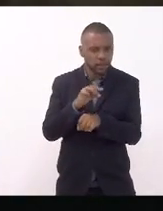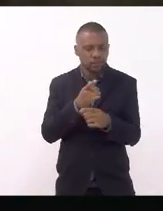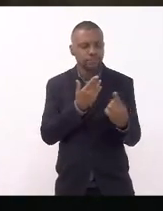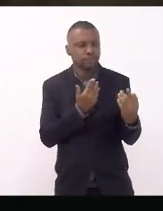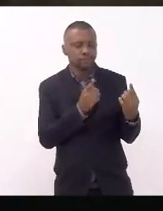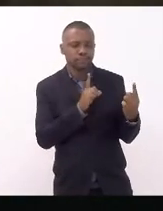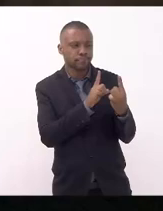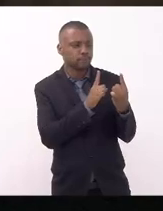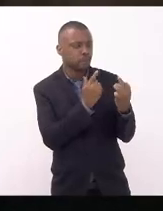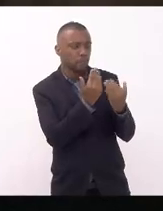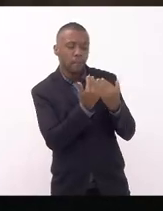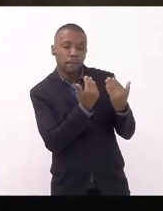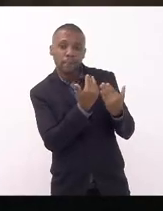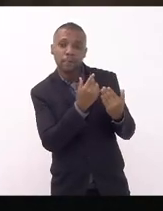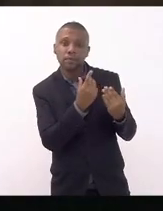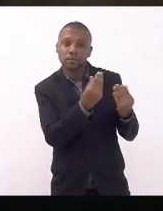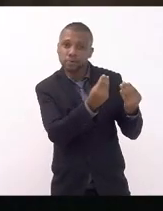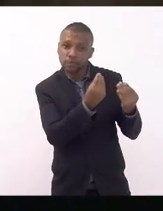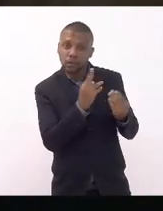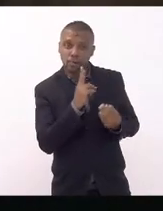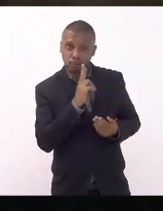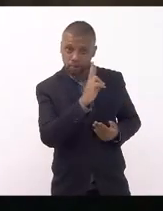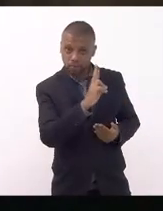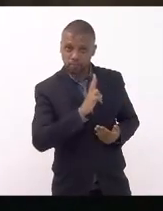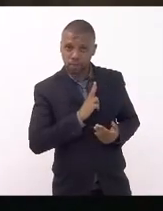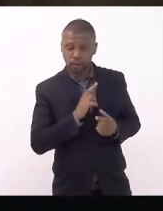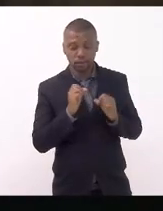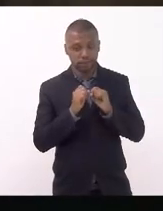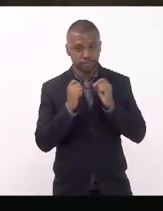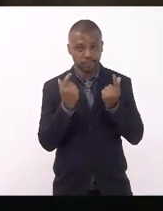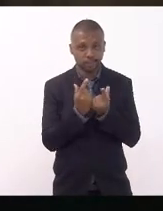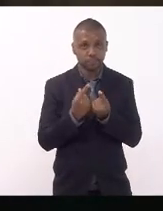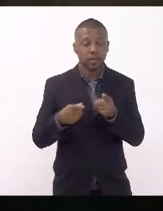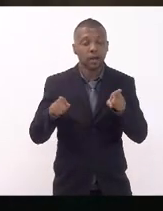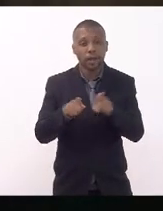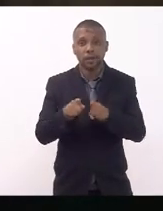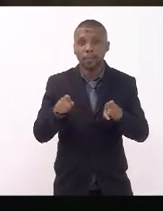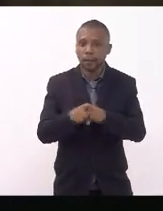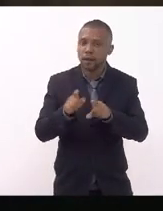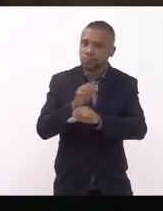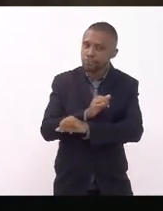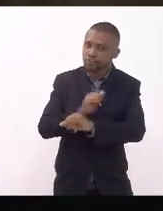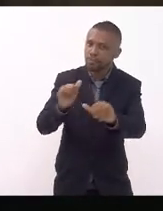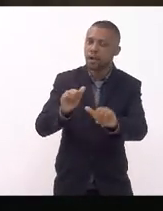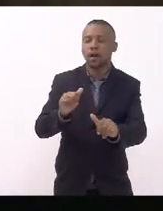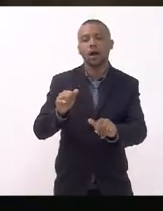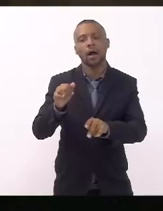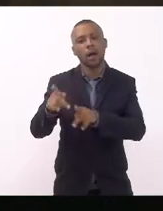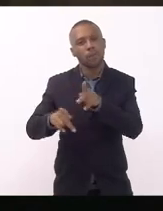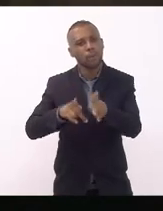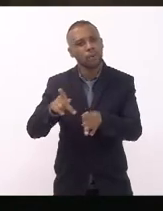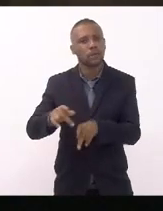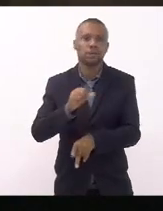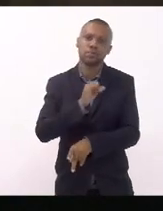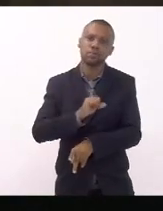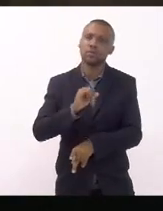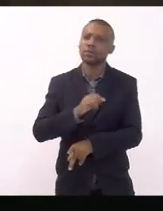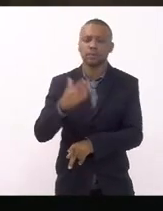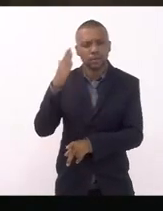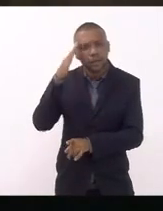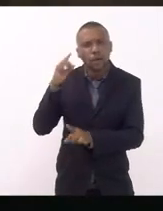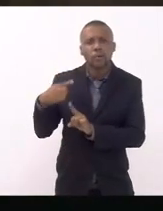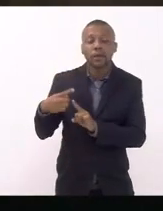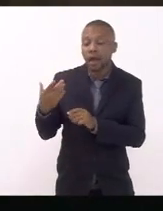nos desse a essa casa uma resposta e a população fluminense, deputada Célia Jordão. Sabe por quê? Porque